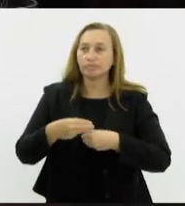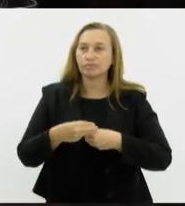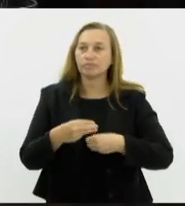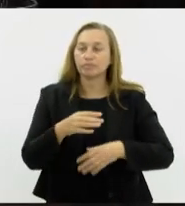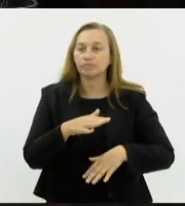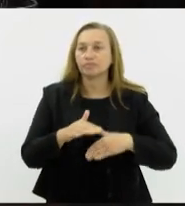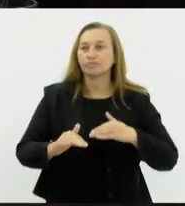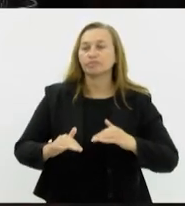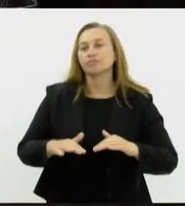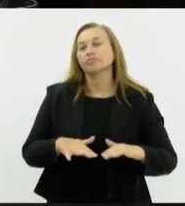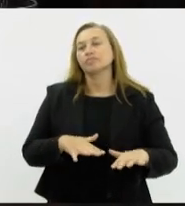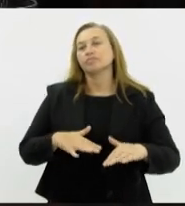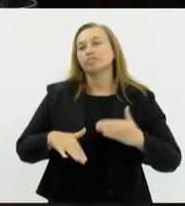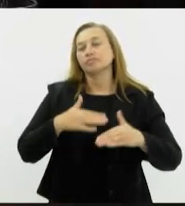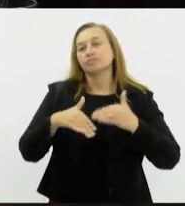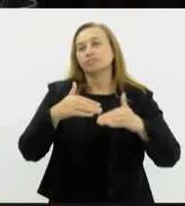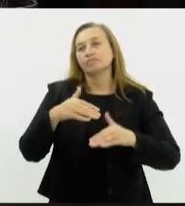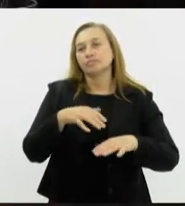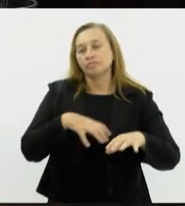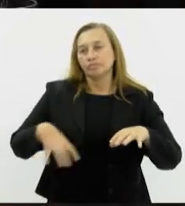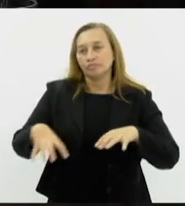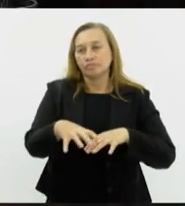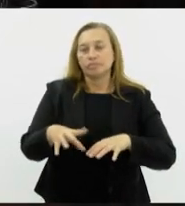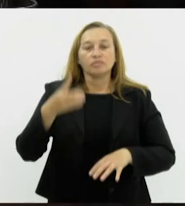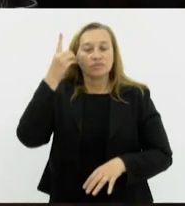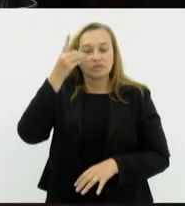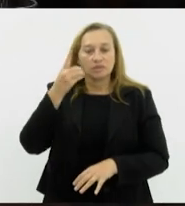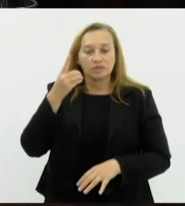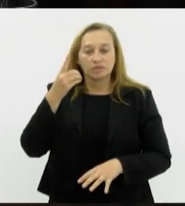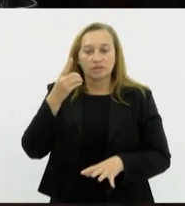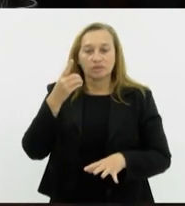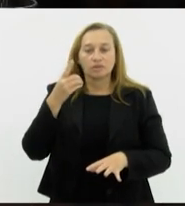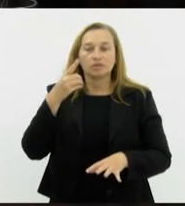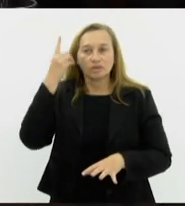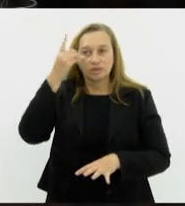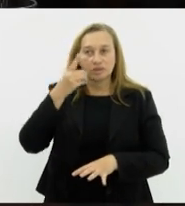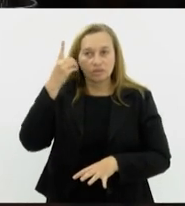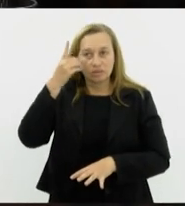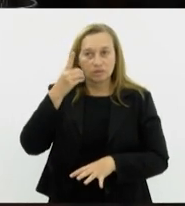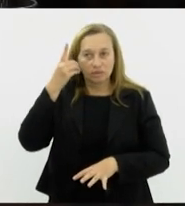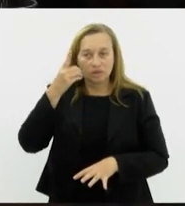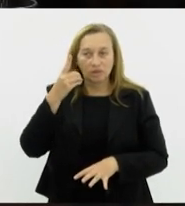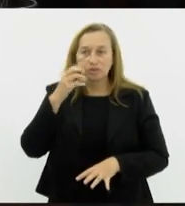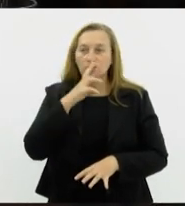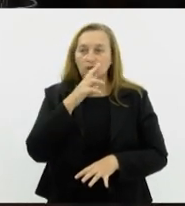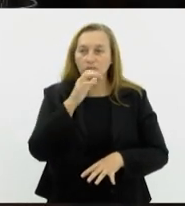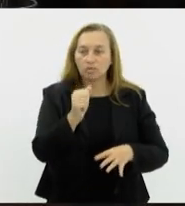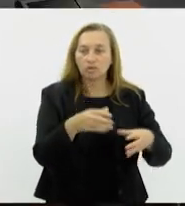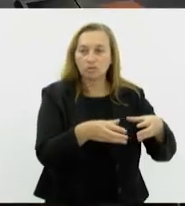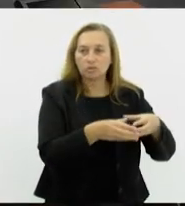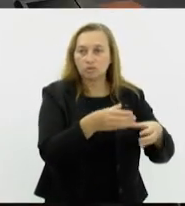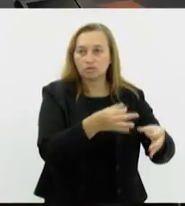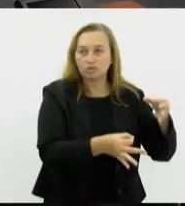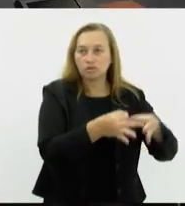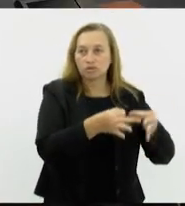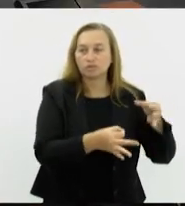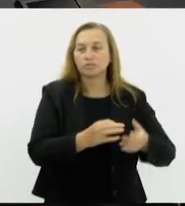Regional. Para emitir parecer pela Comissão de Constituição e Justiça, deputado Rodrigo Amorim.